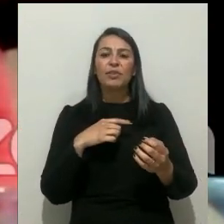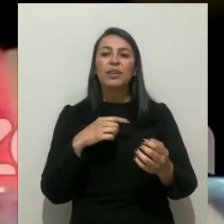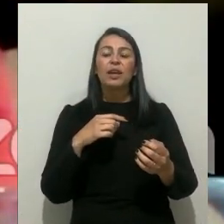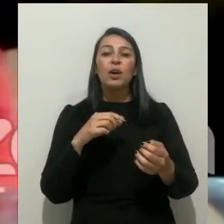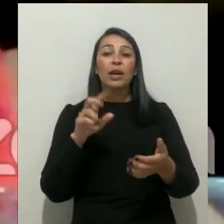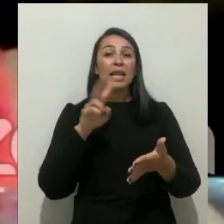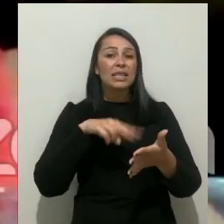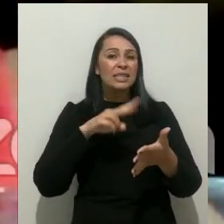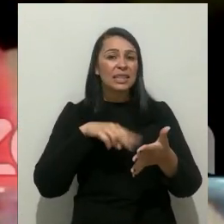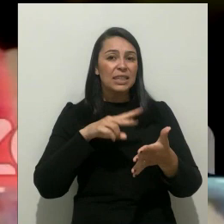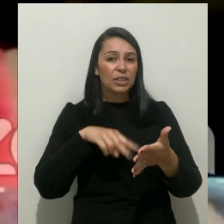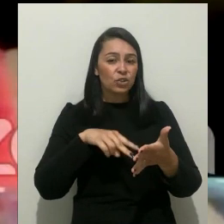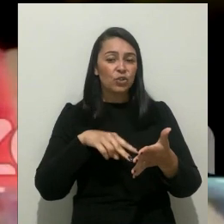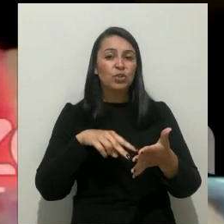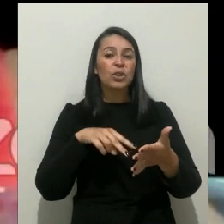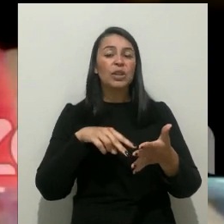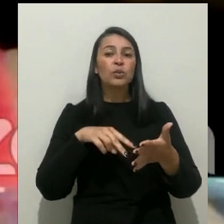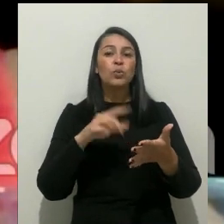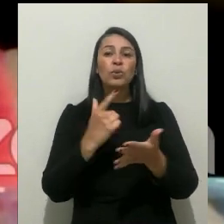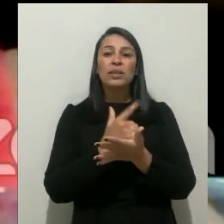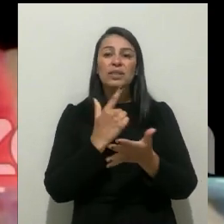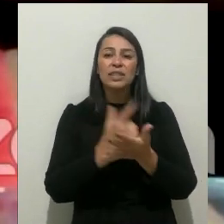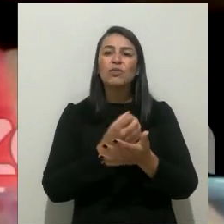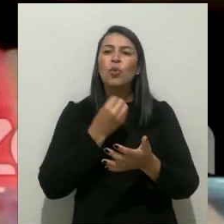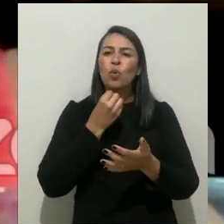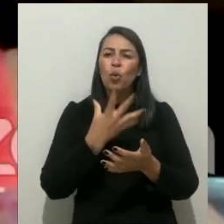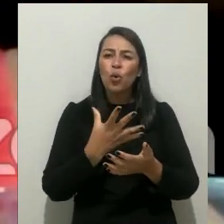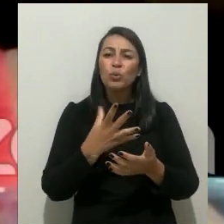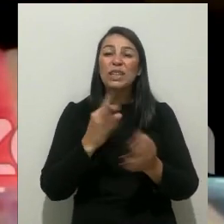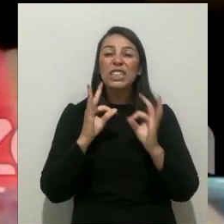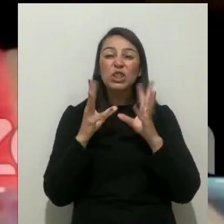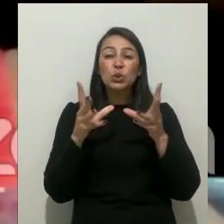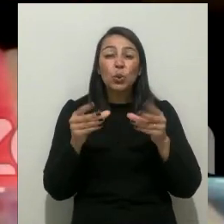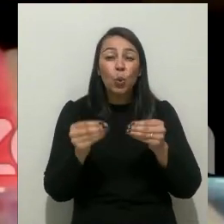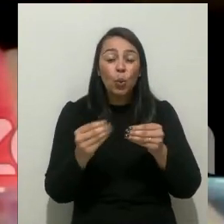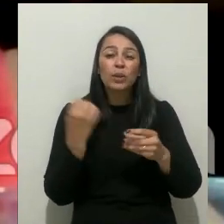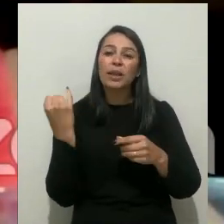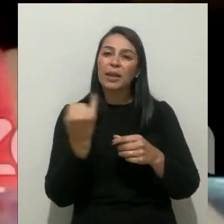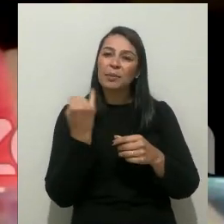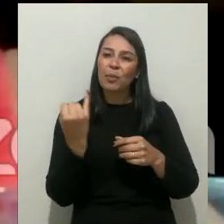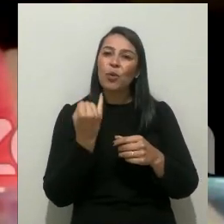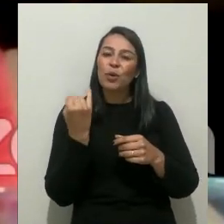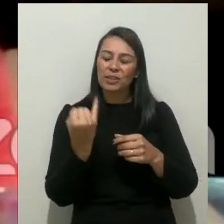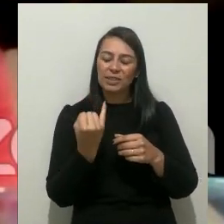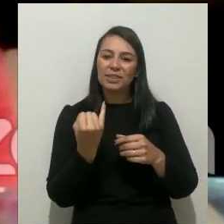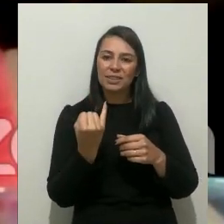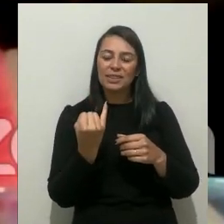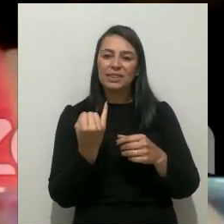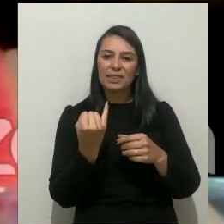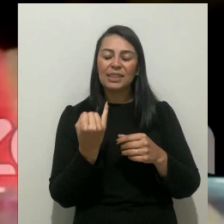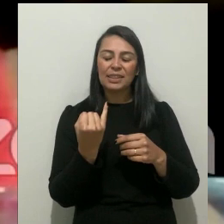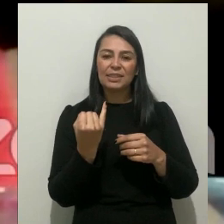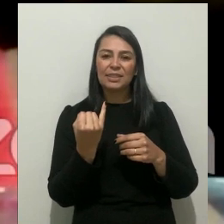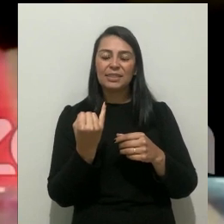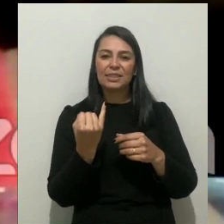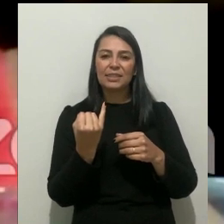esse livro consagra, bota pedra sobre pedra, da importância e da fundamental